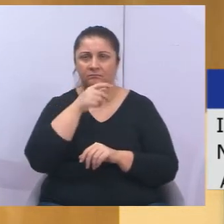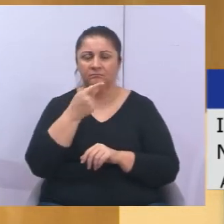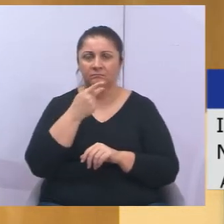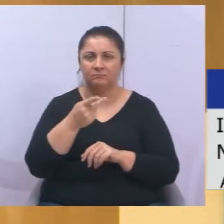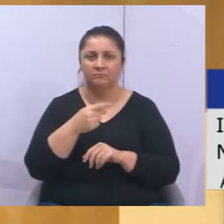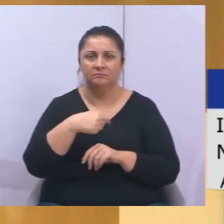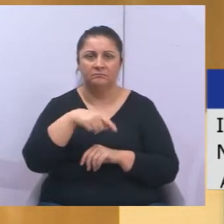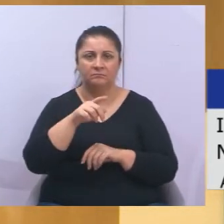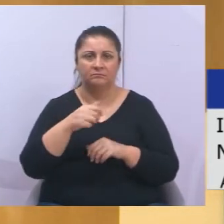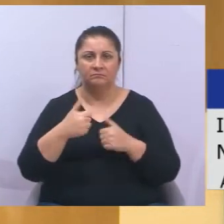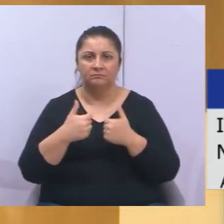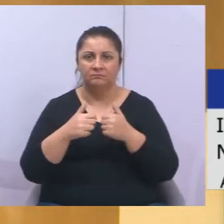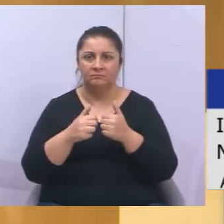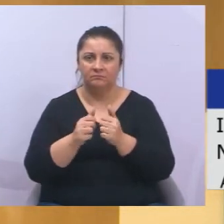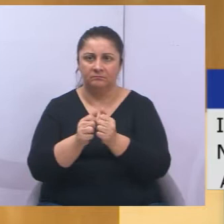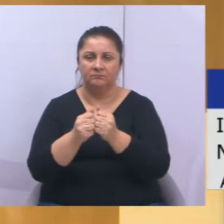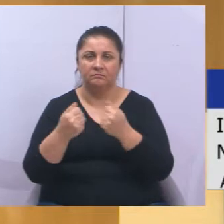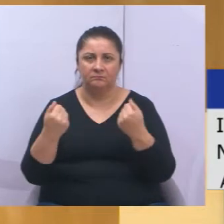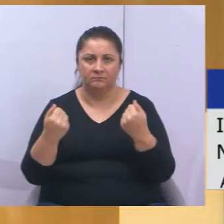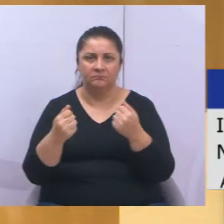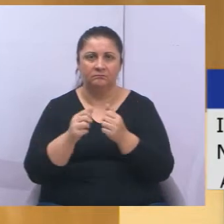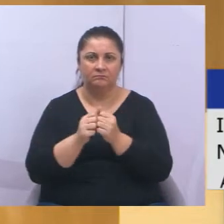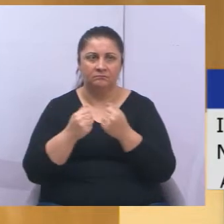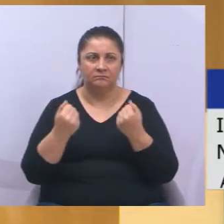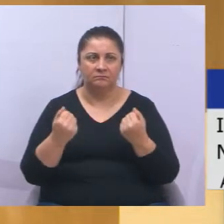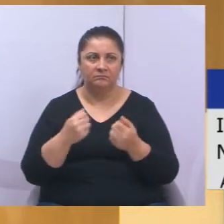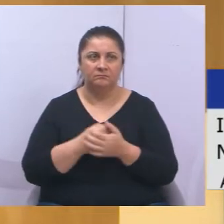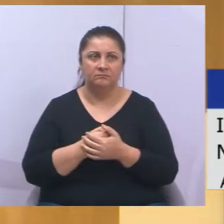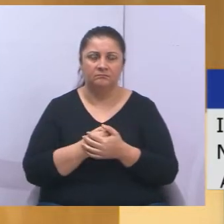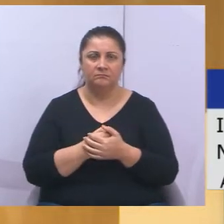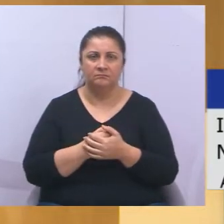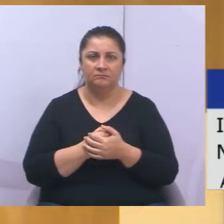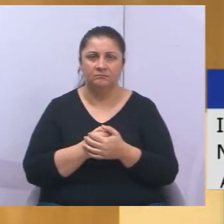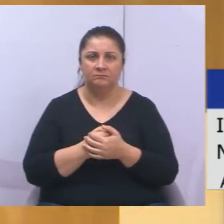meu filho, buscar o pãozinho. Estava lá,